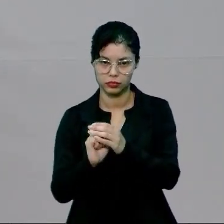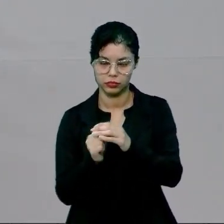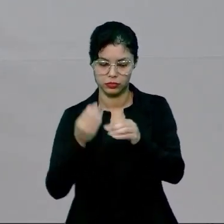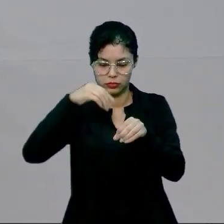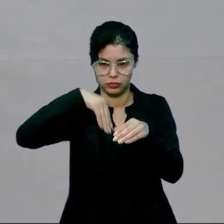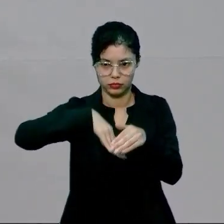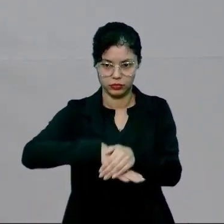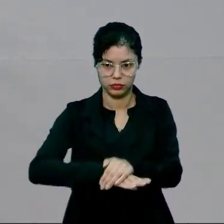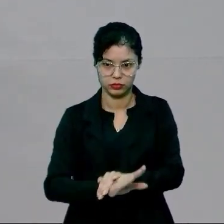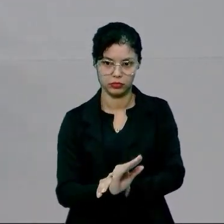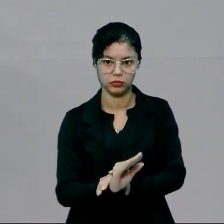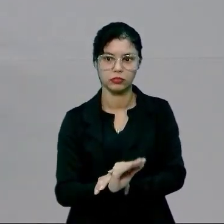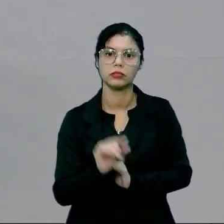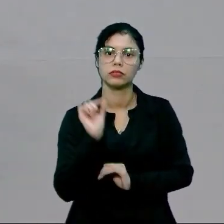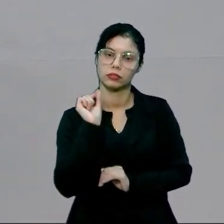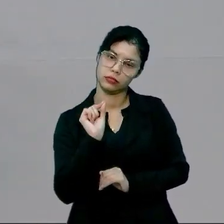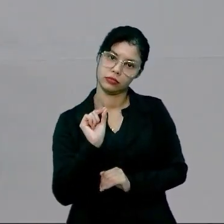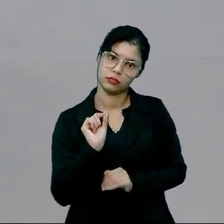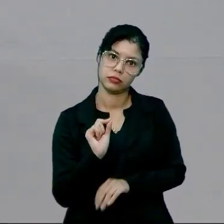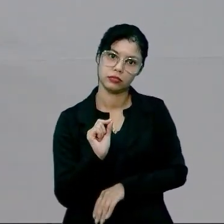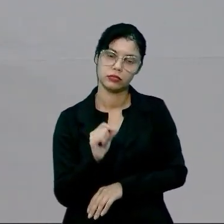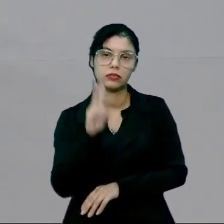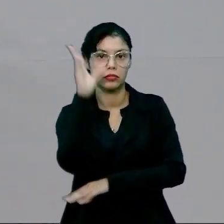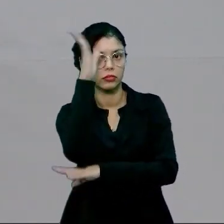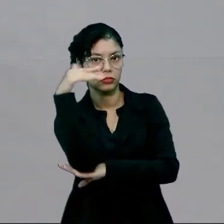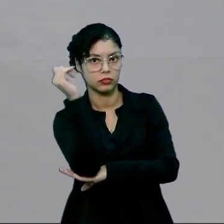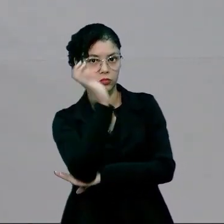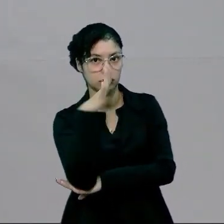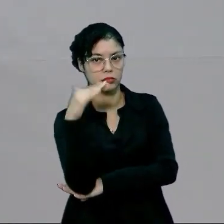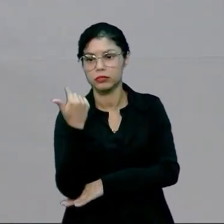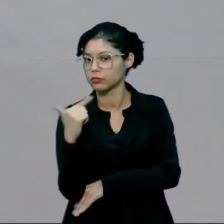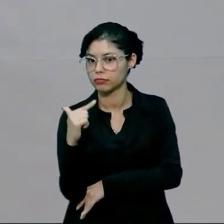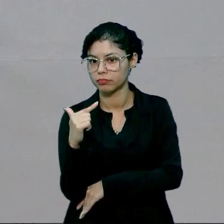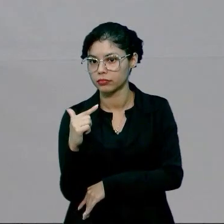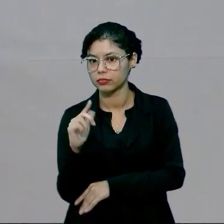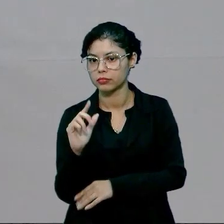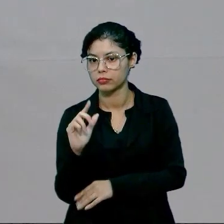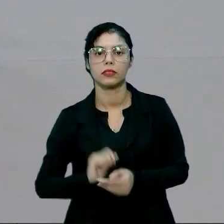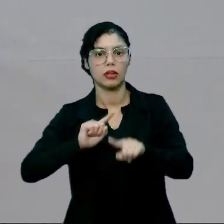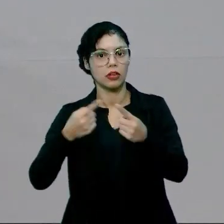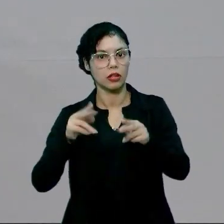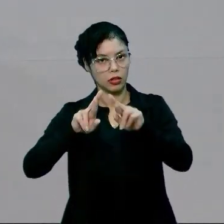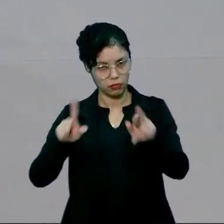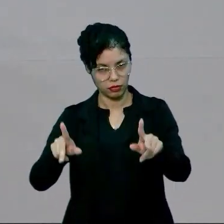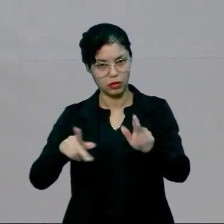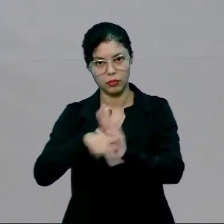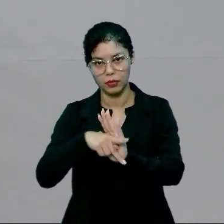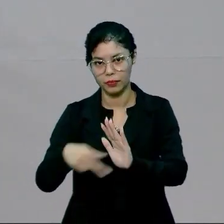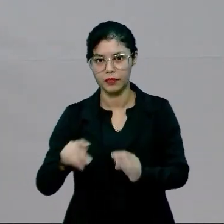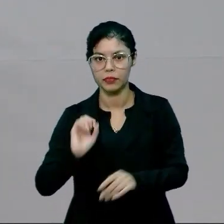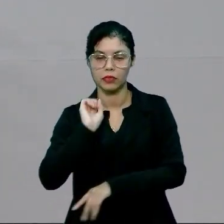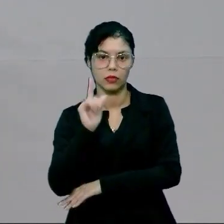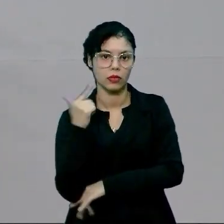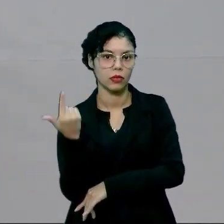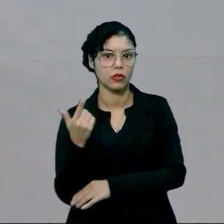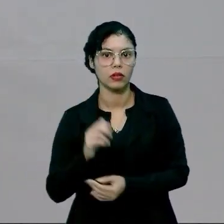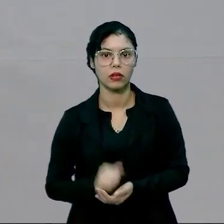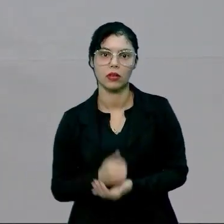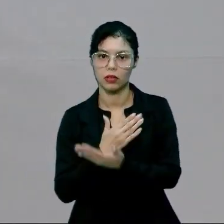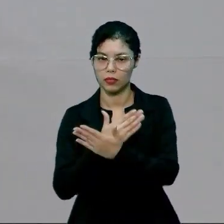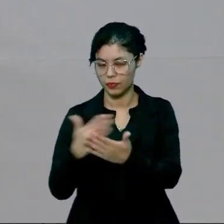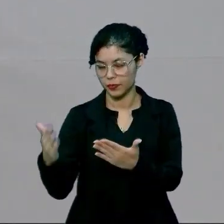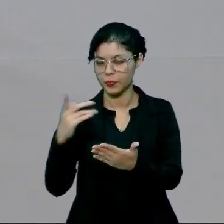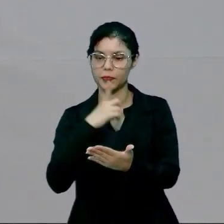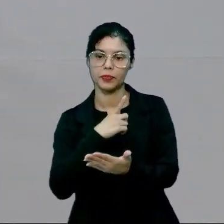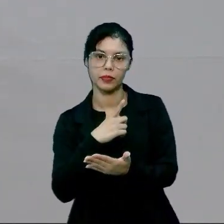protegido, tá? Que as algas verdes não têm. E é uma modificação que já diferencia dele. Outra característica, ele começa